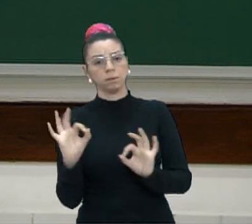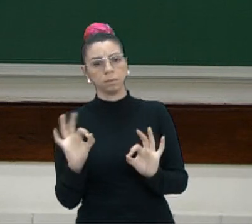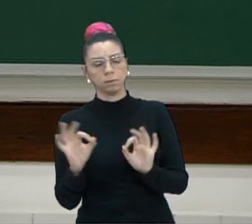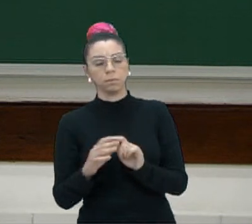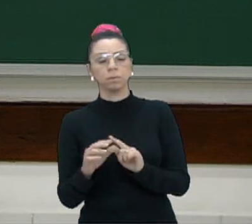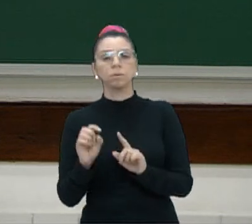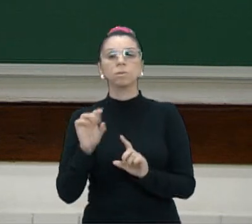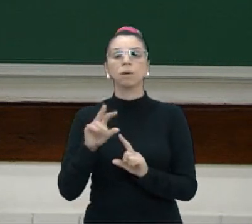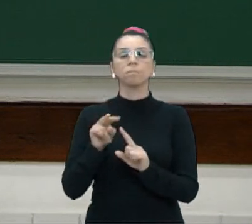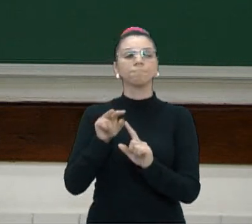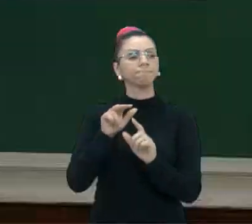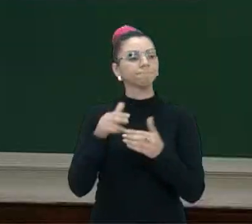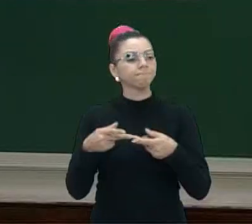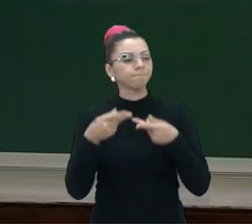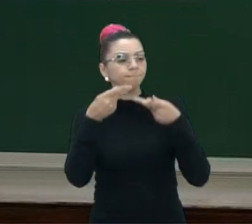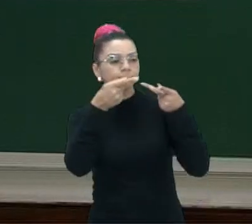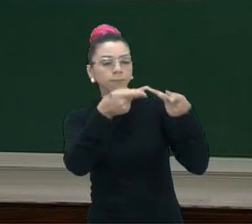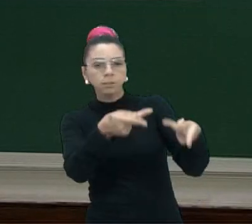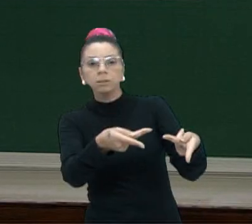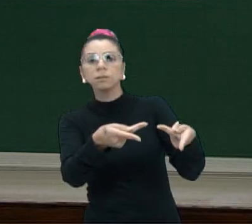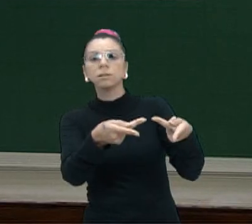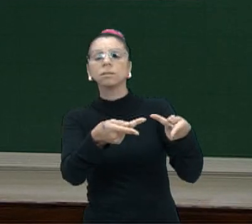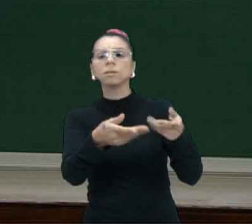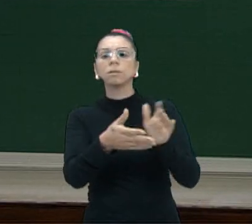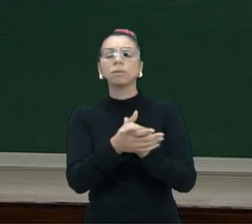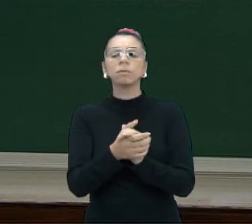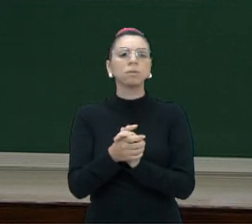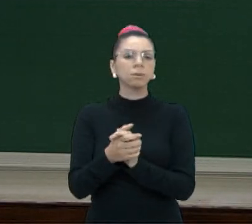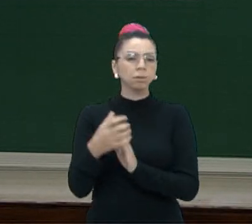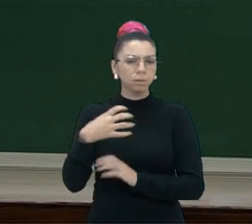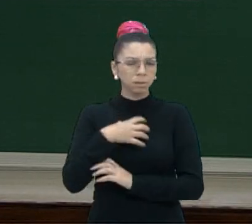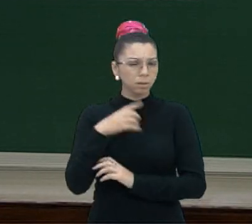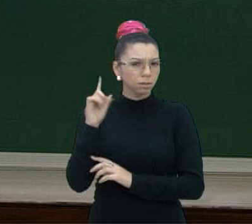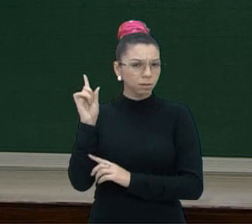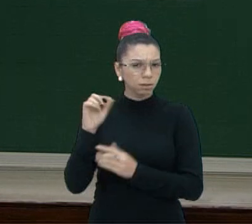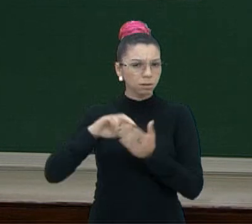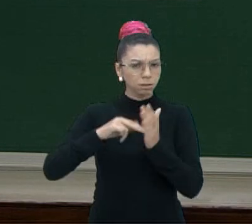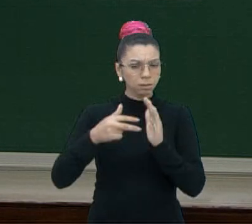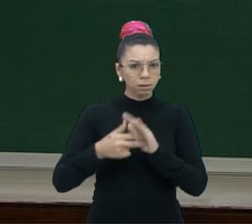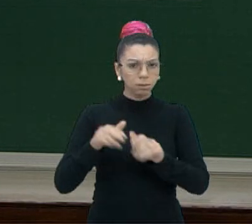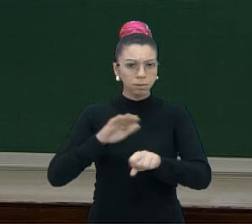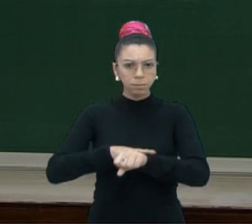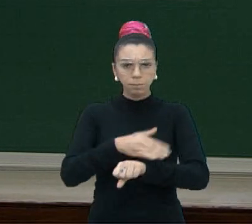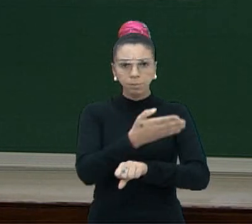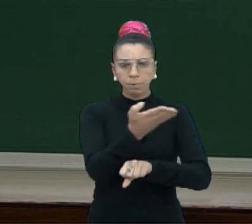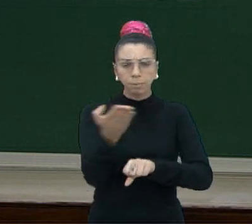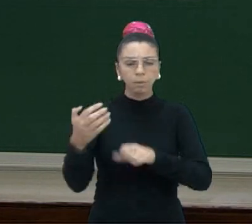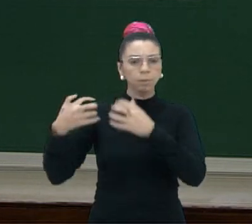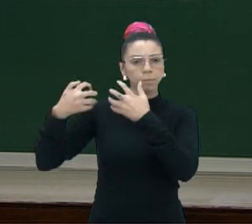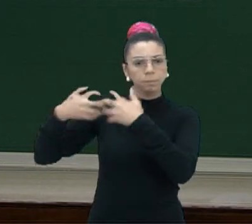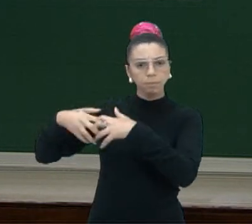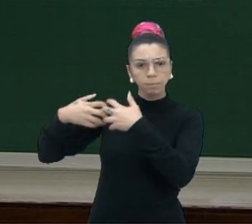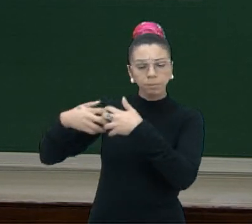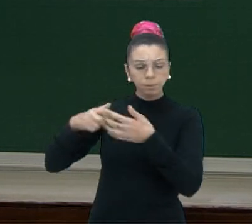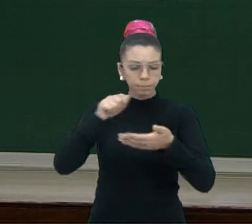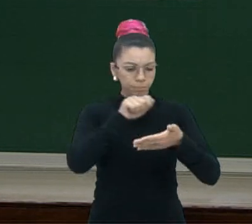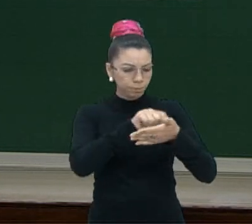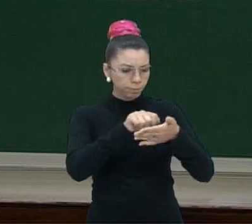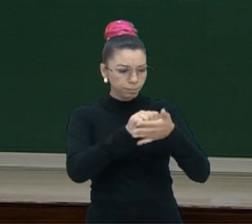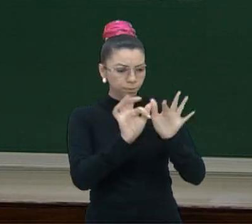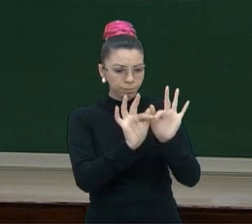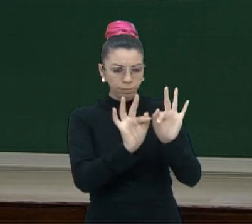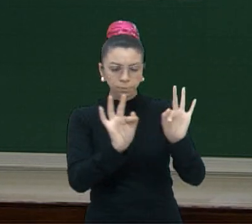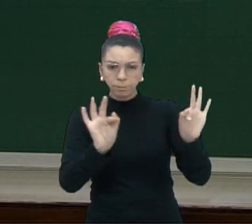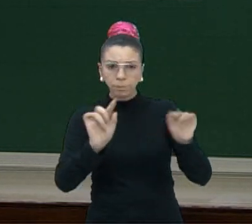só visitando? Que sentido essa imagem traz para você? Vou dar um tempinho para você pensar nesse sentido, escrever a sua